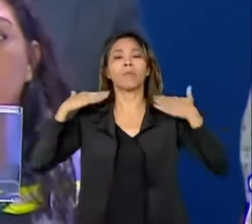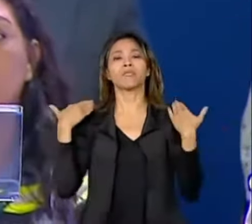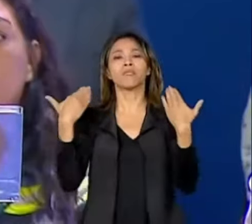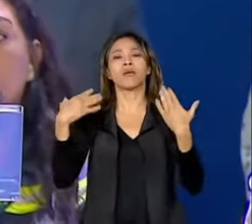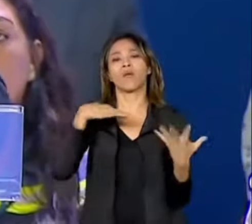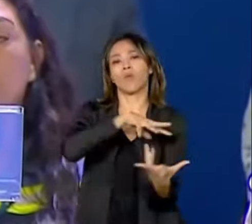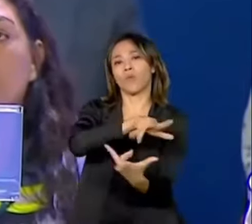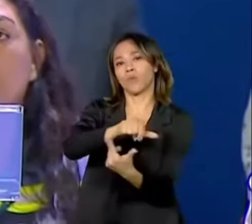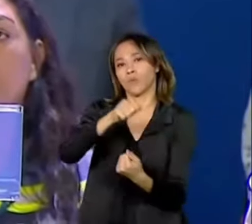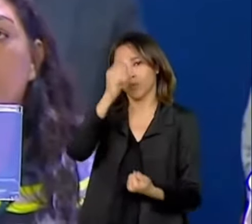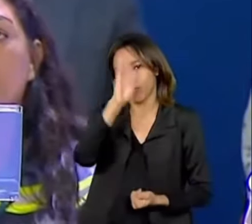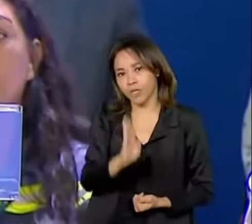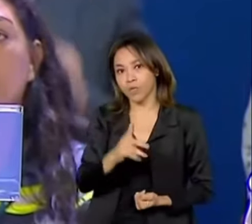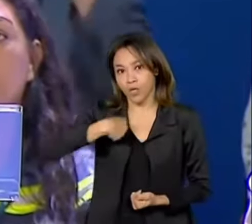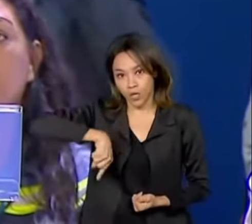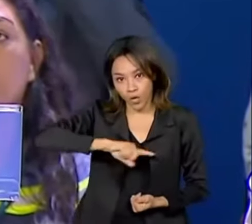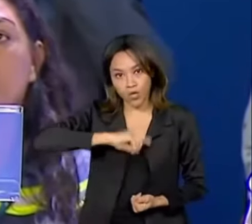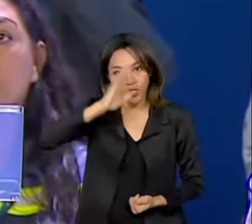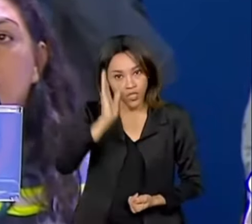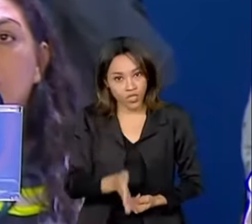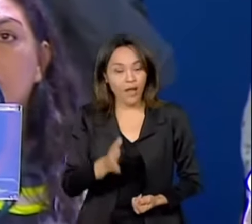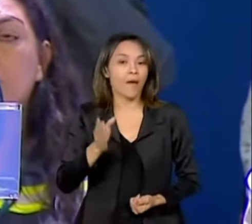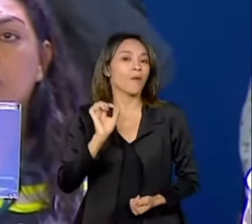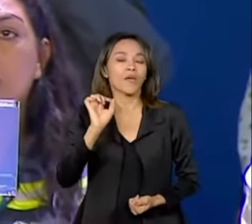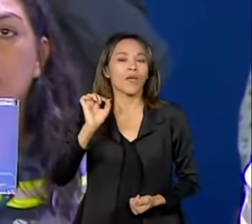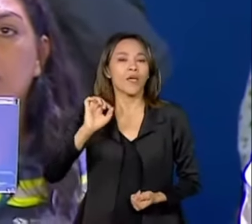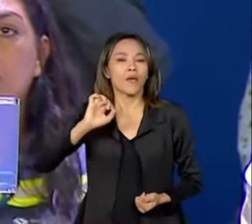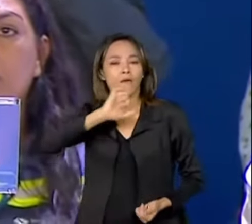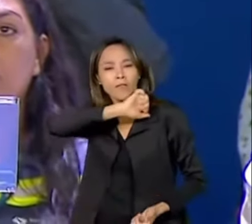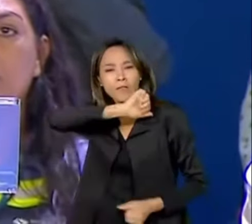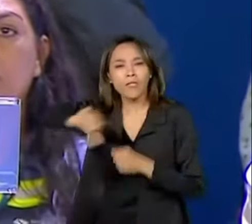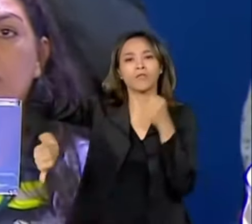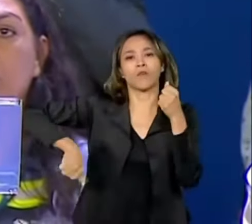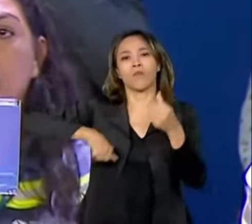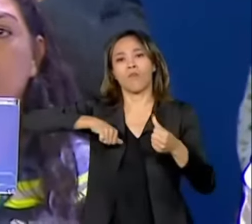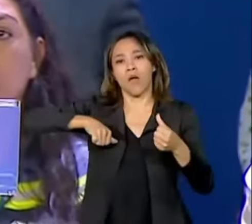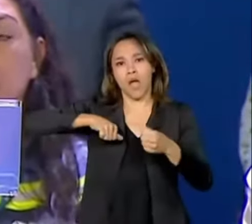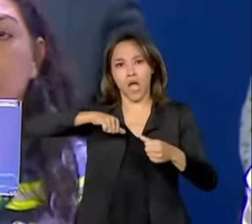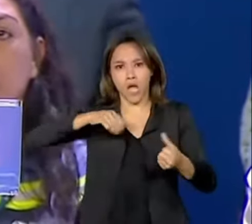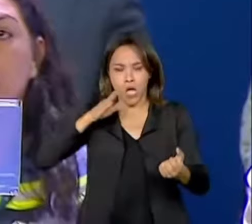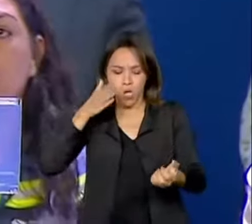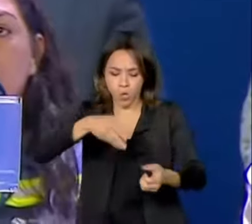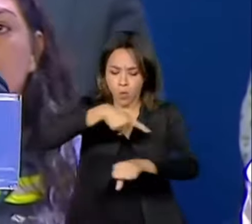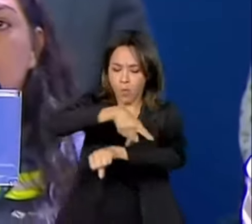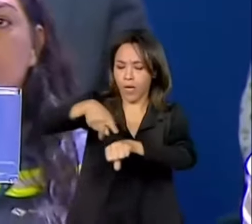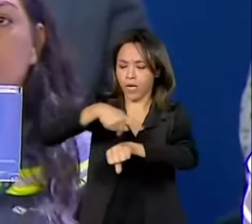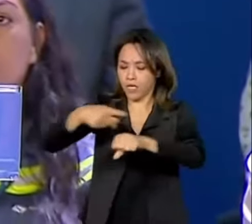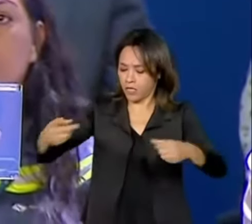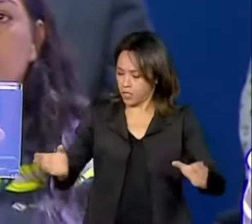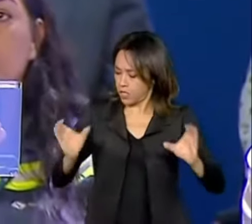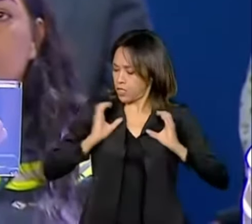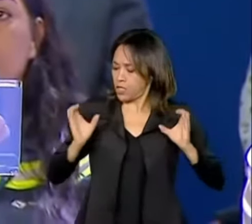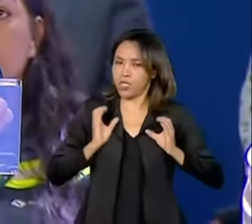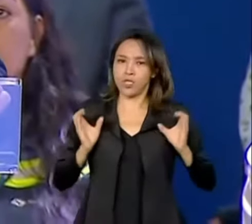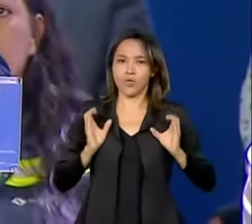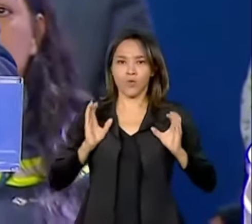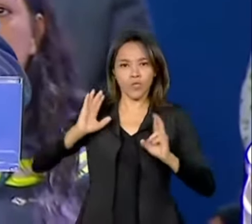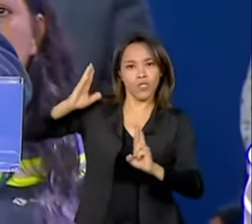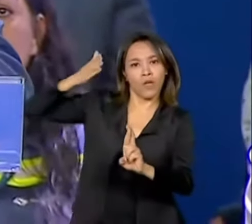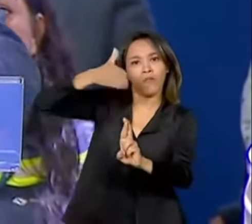resolvemos definitivamente nos transformar num país grande, num país rico e num país que o povo